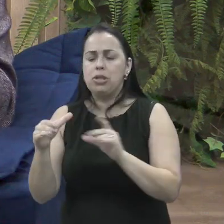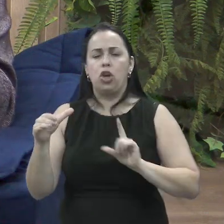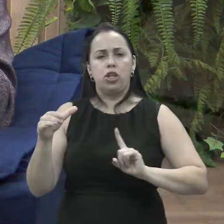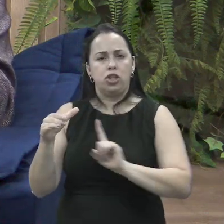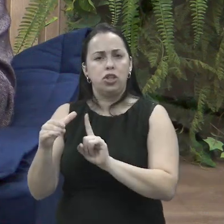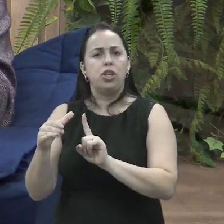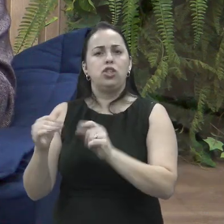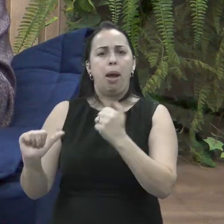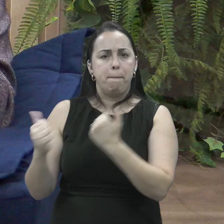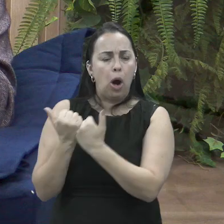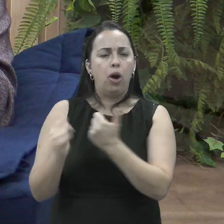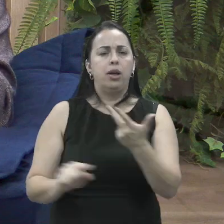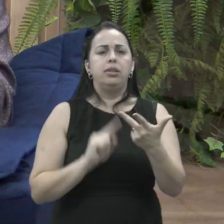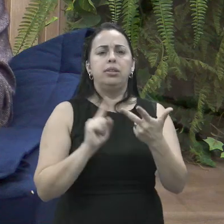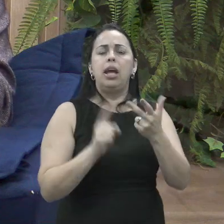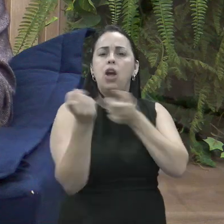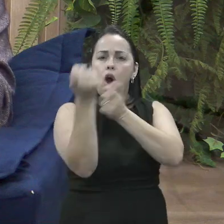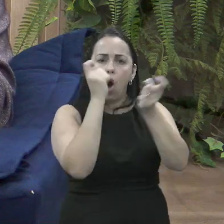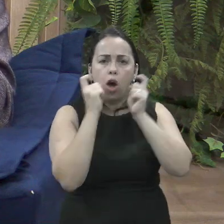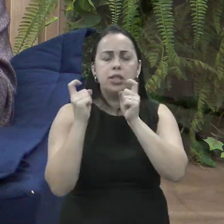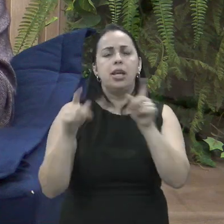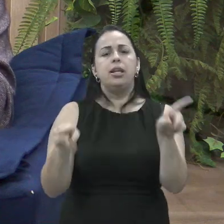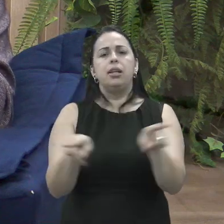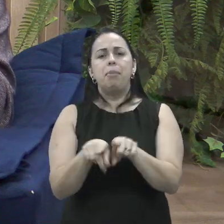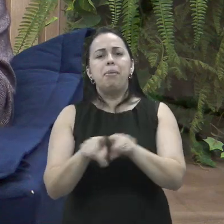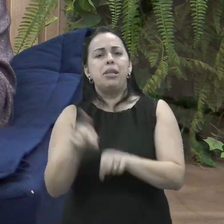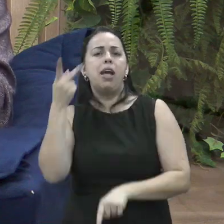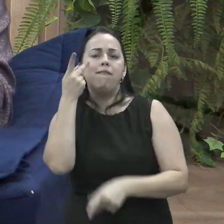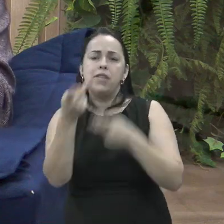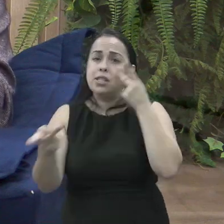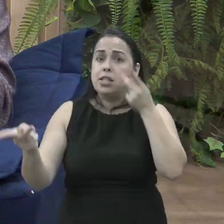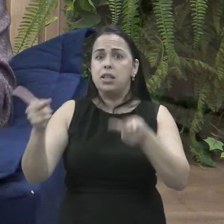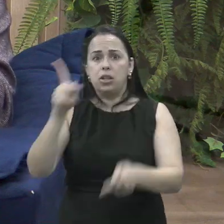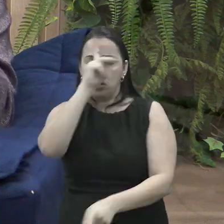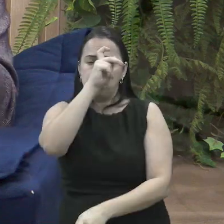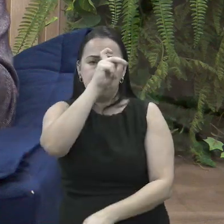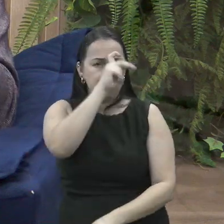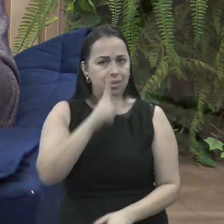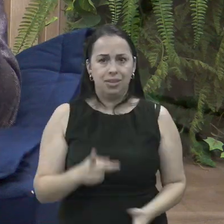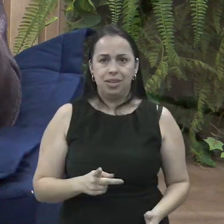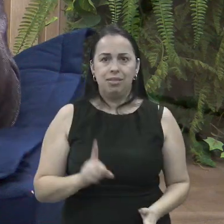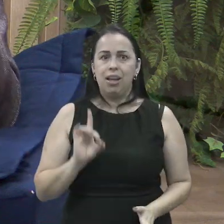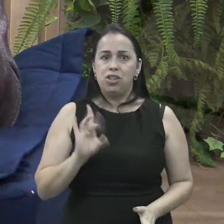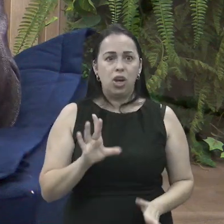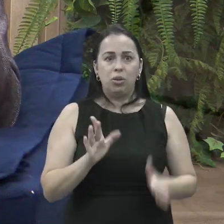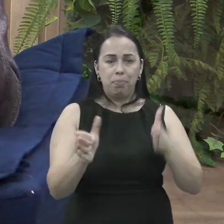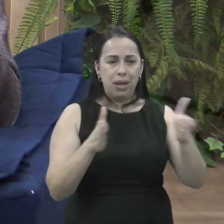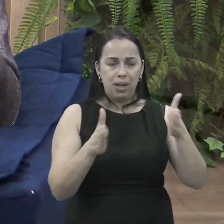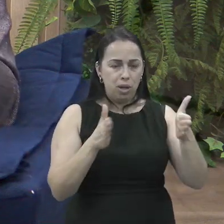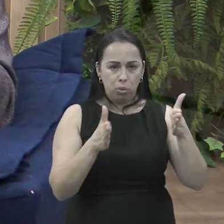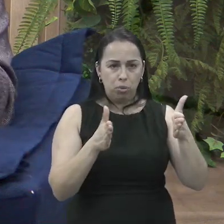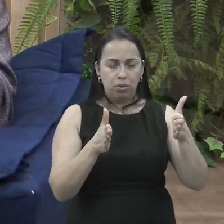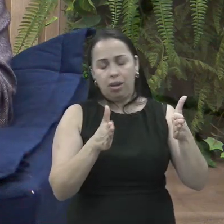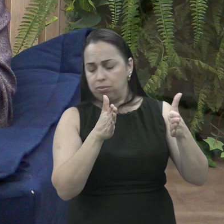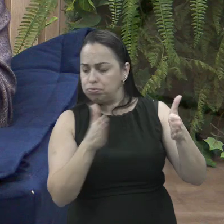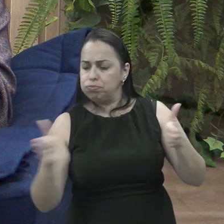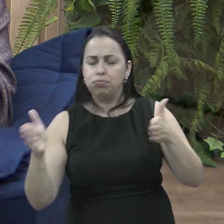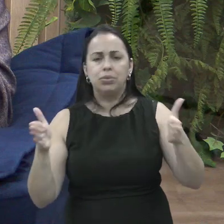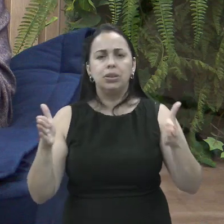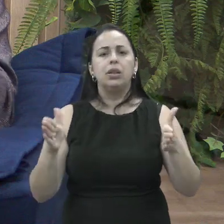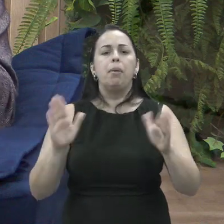reuniões, existem visitas às repartições públicas, visitas aos hospitais, que não acontece somente no tempo de mandato. Então eu creio